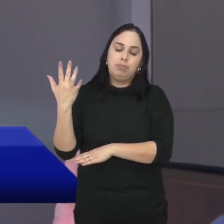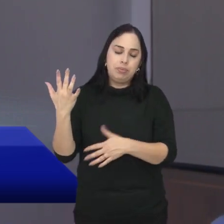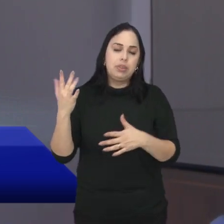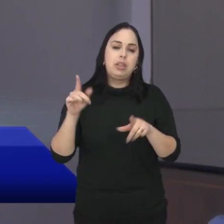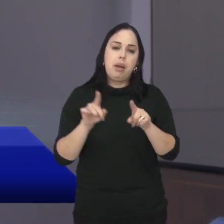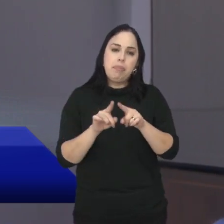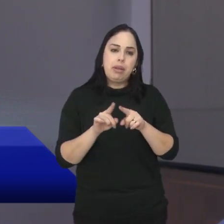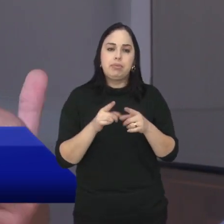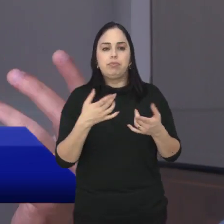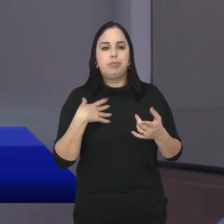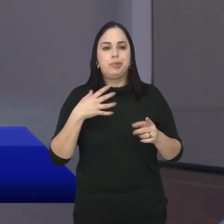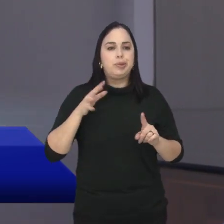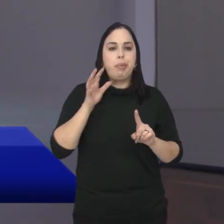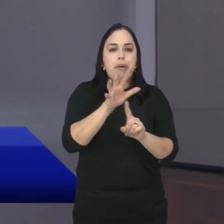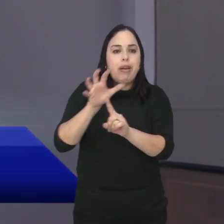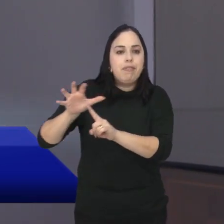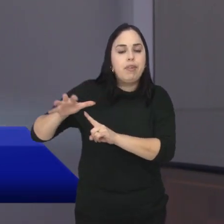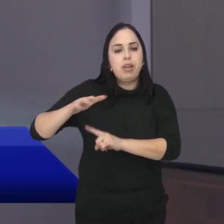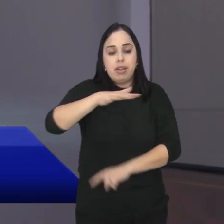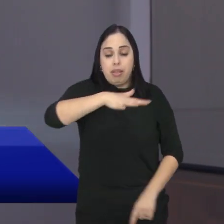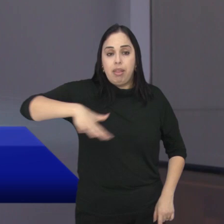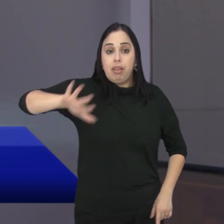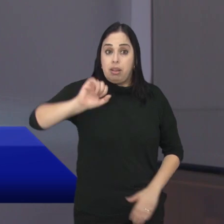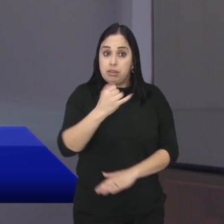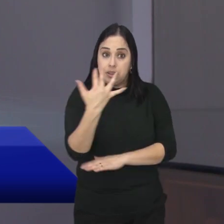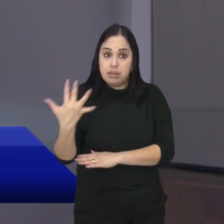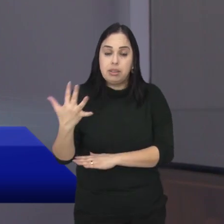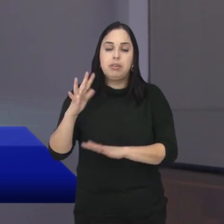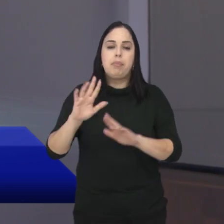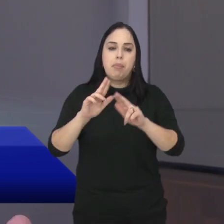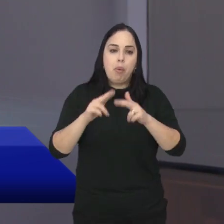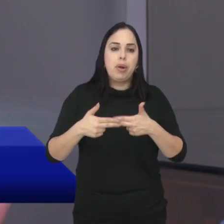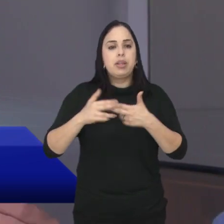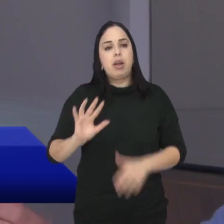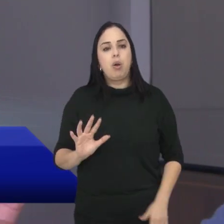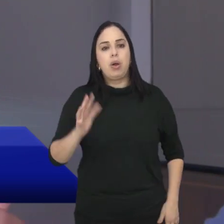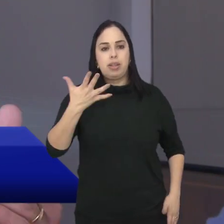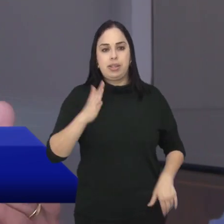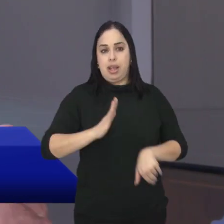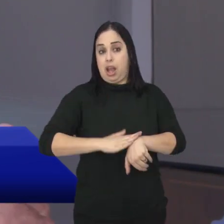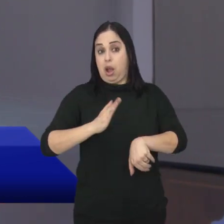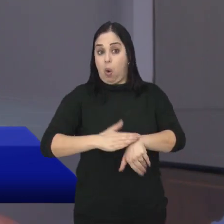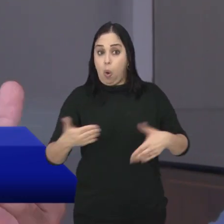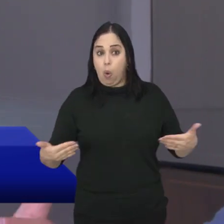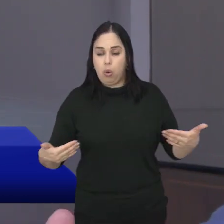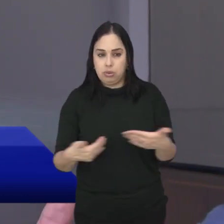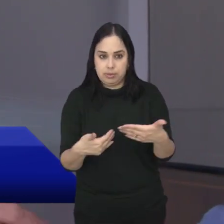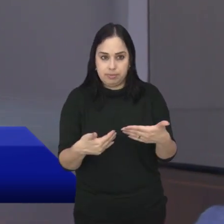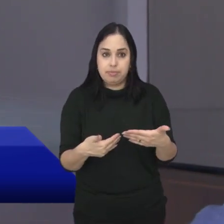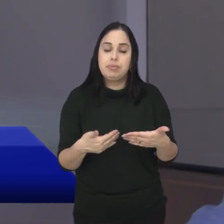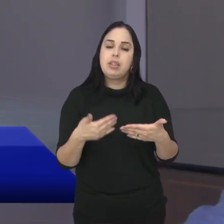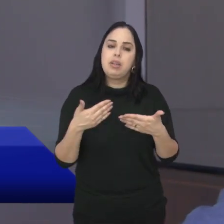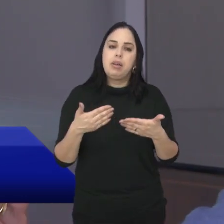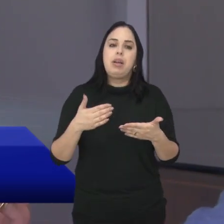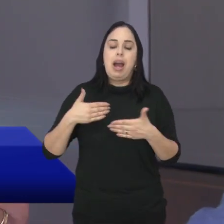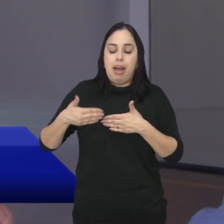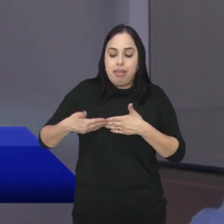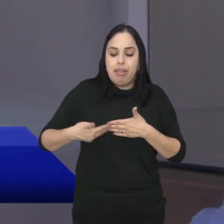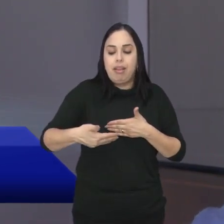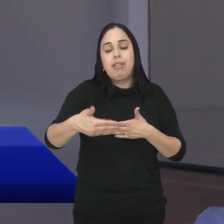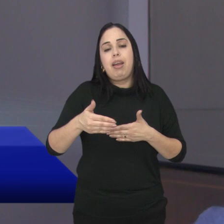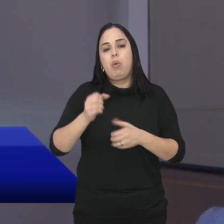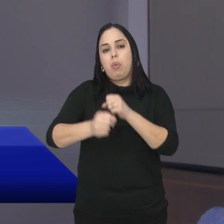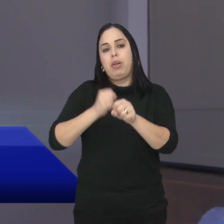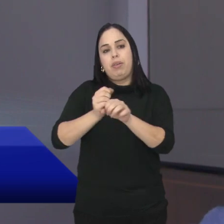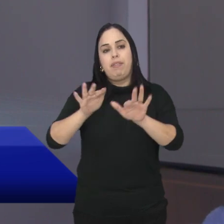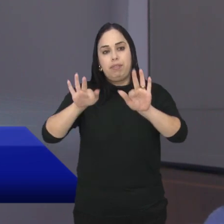que essa obra vai ter, todos os licenciamentos necessários. Então ele acontece nesse momento que a gente está hoje. Então isso a gente vai correr